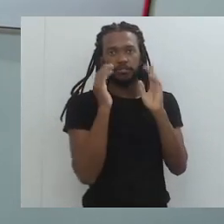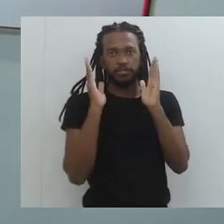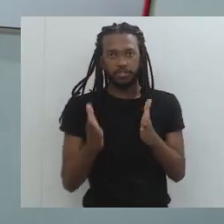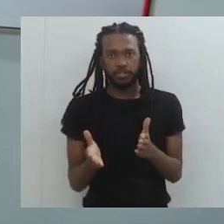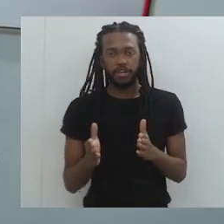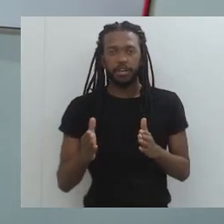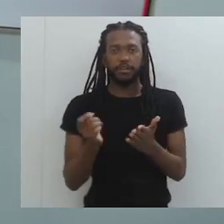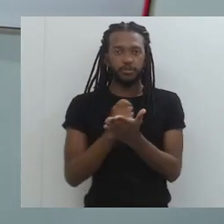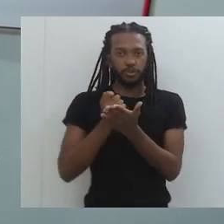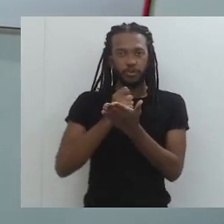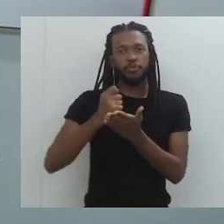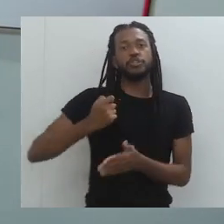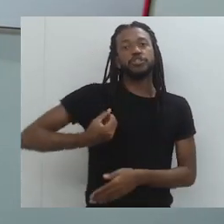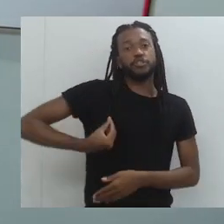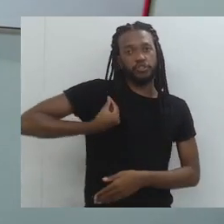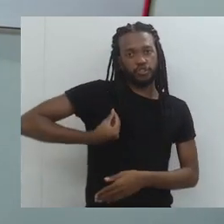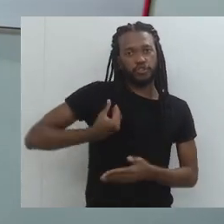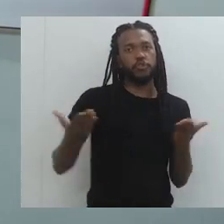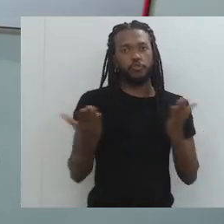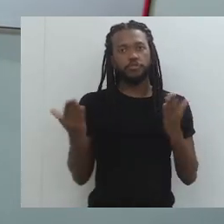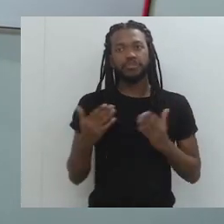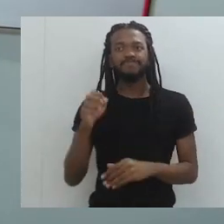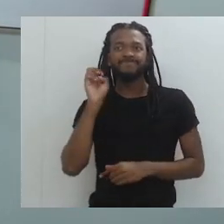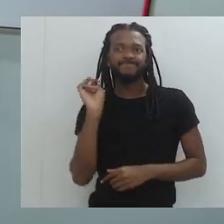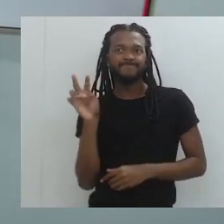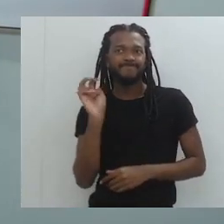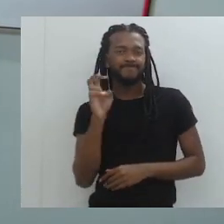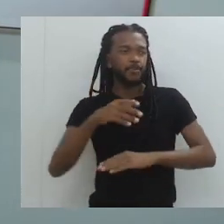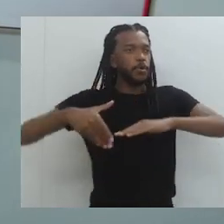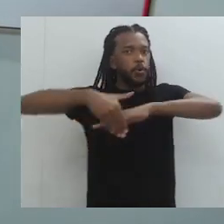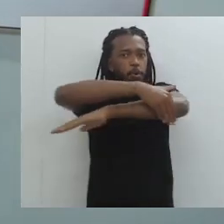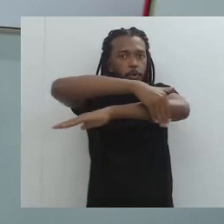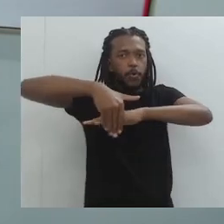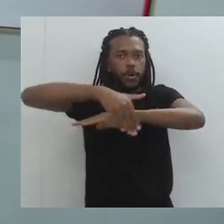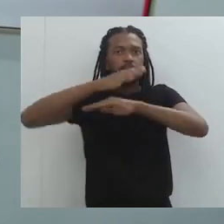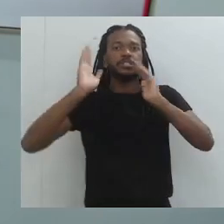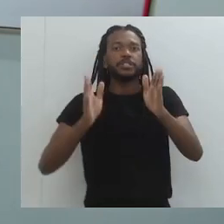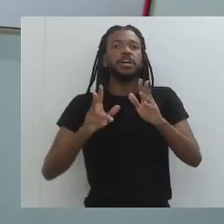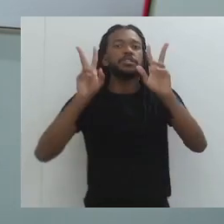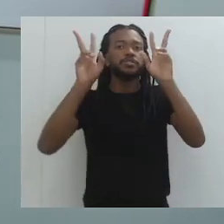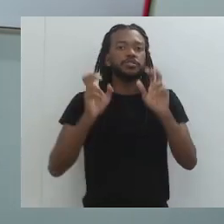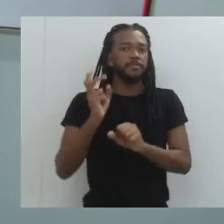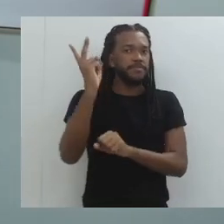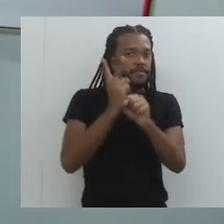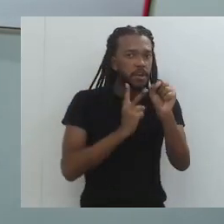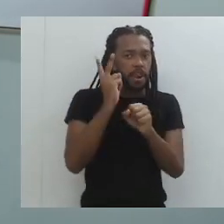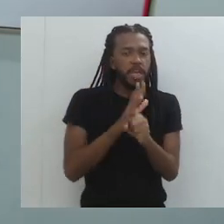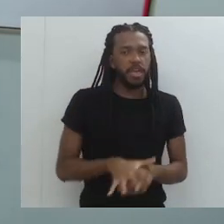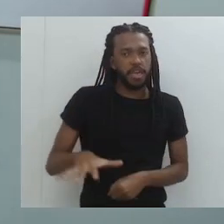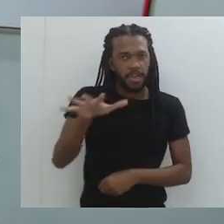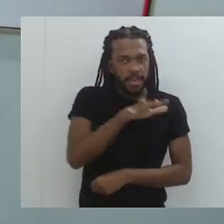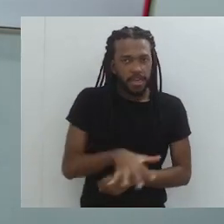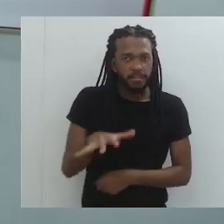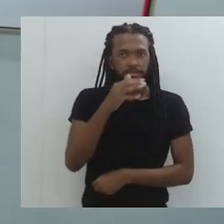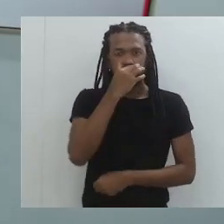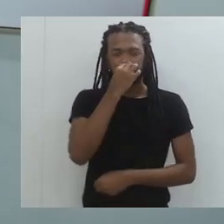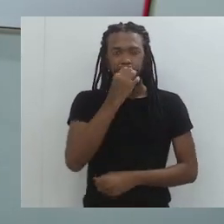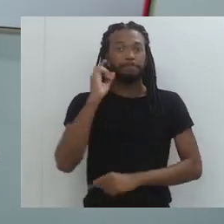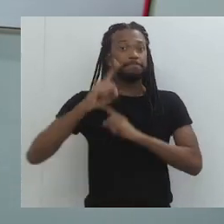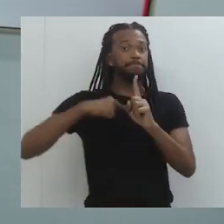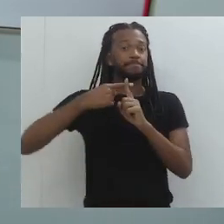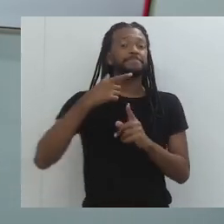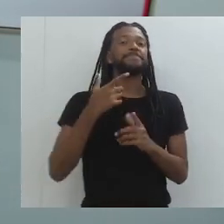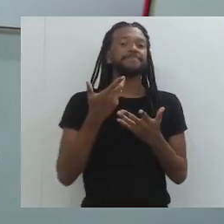que o jogo exerce. A gente já não vê tantas ruas devido a essa questão da violência, tá certo?